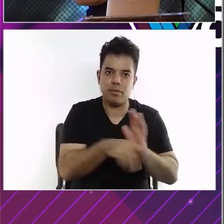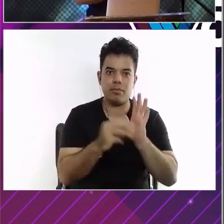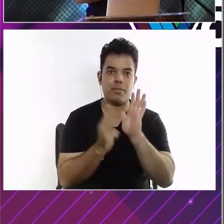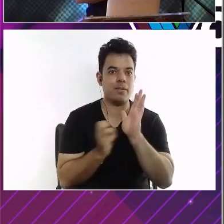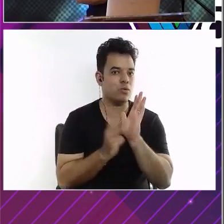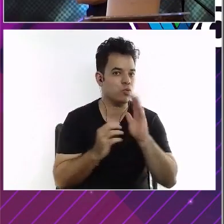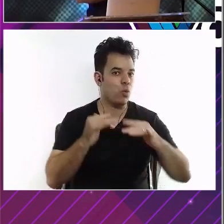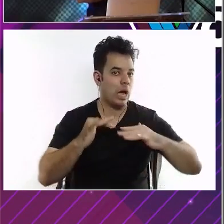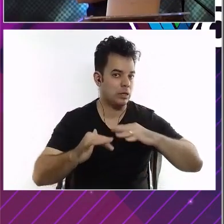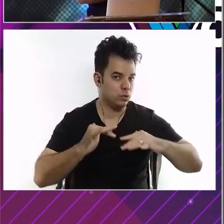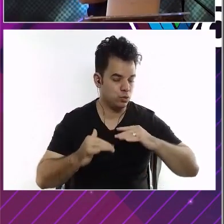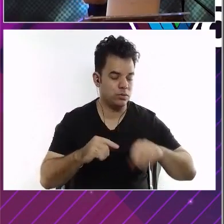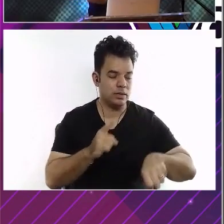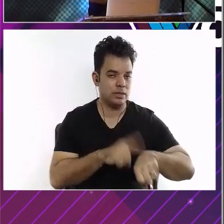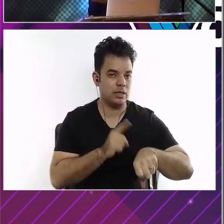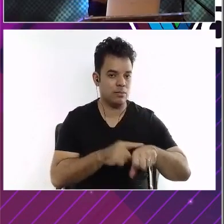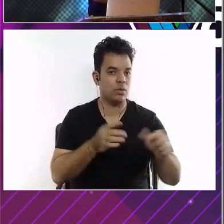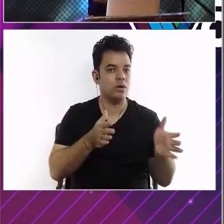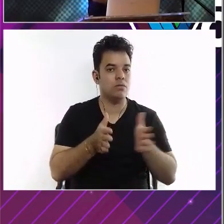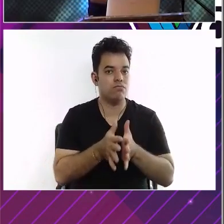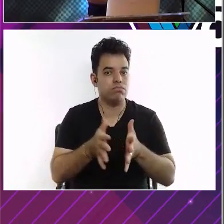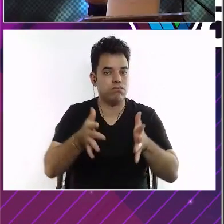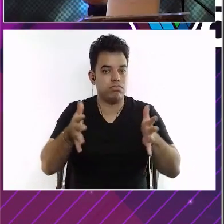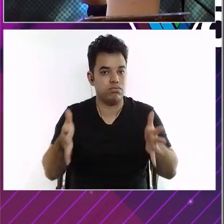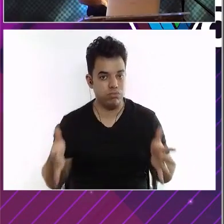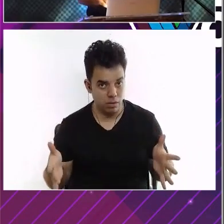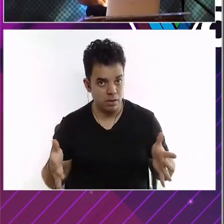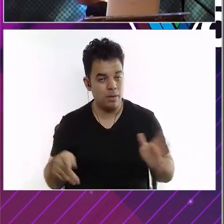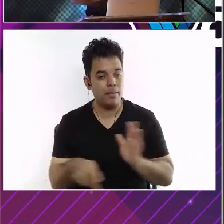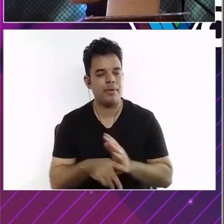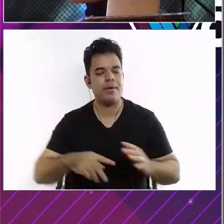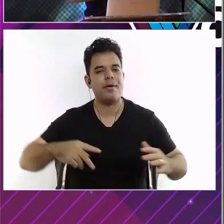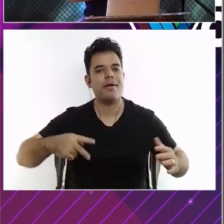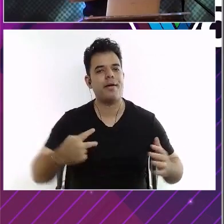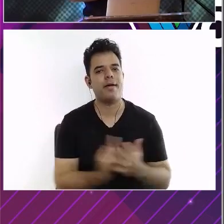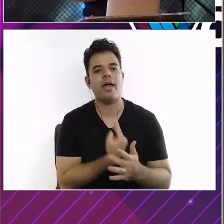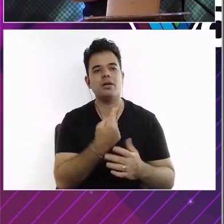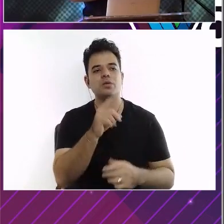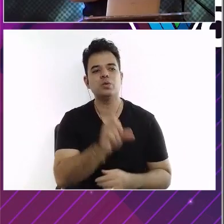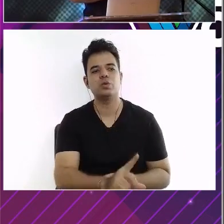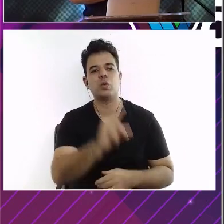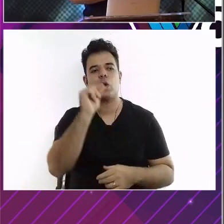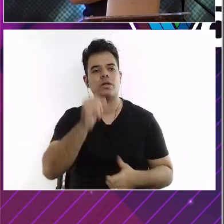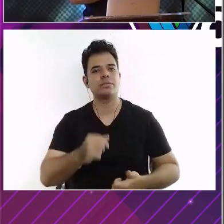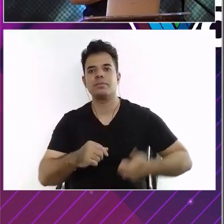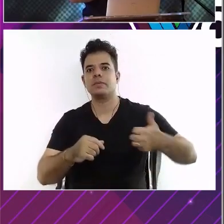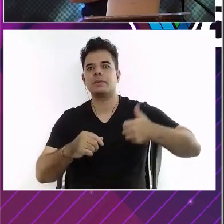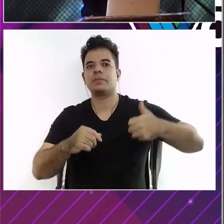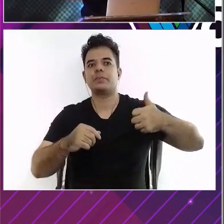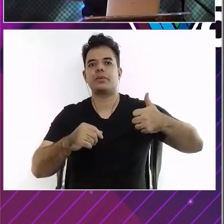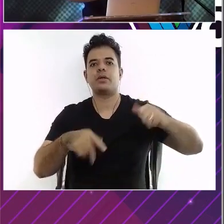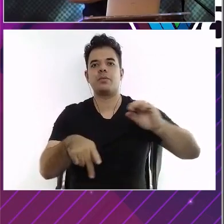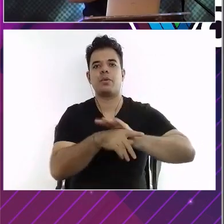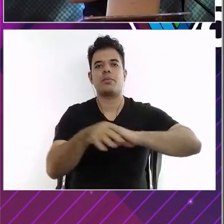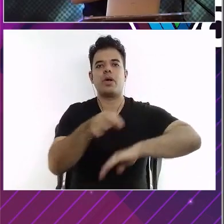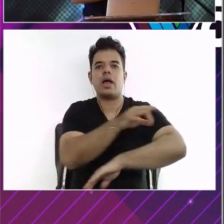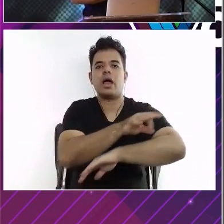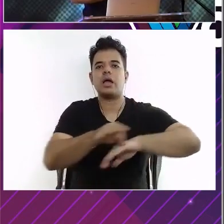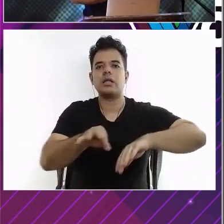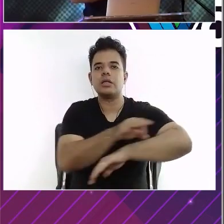prazo em todos os tipos de empresas é a falha em priorizar as considerações arquiteturais de longo